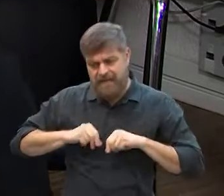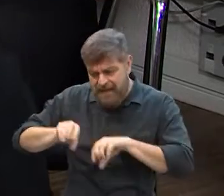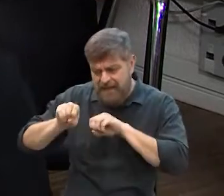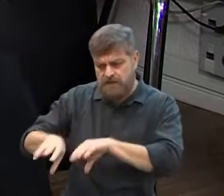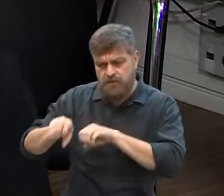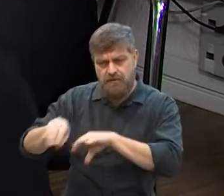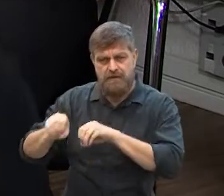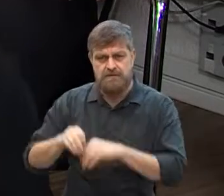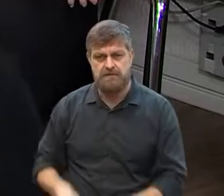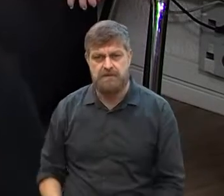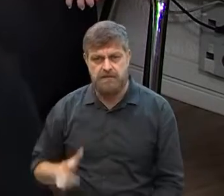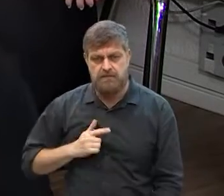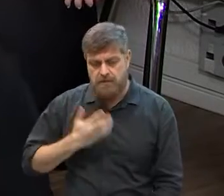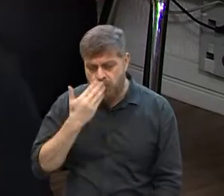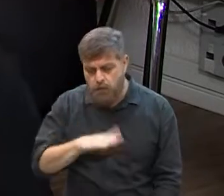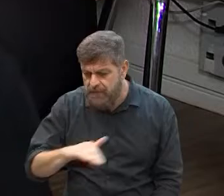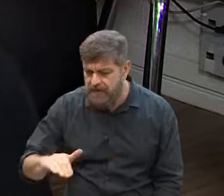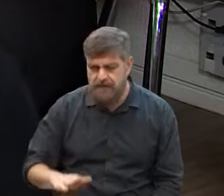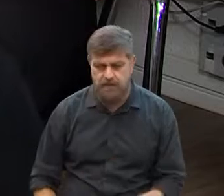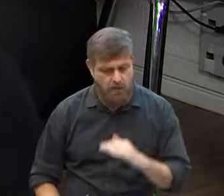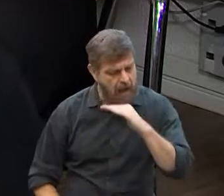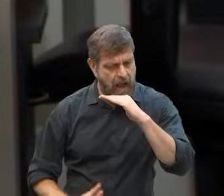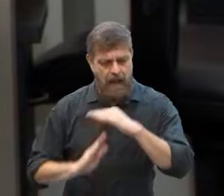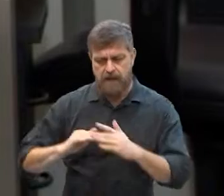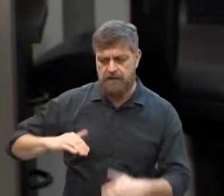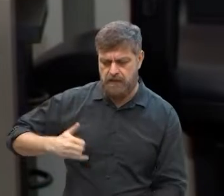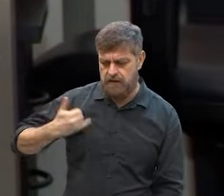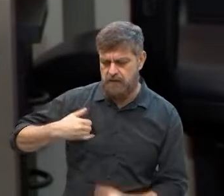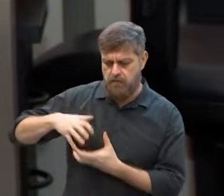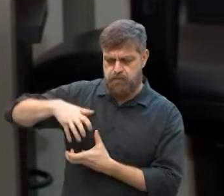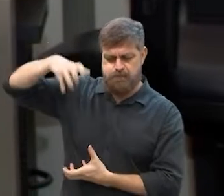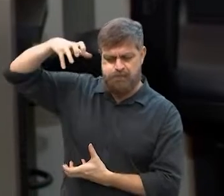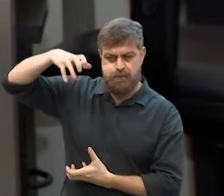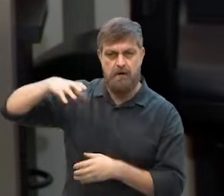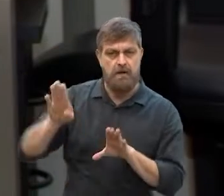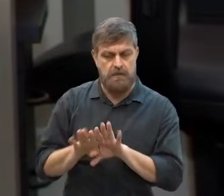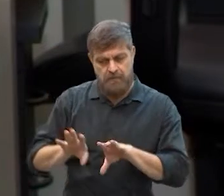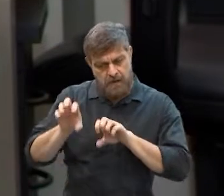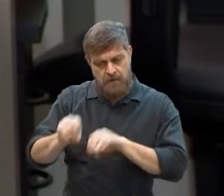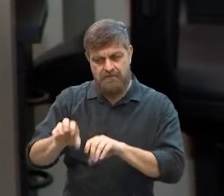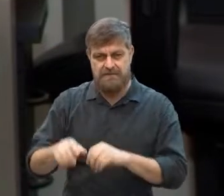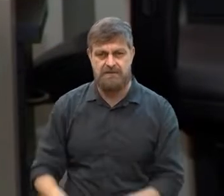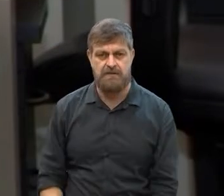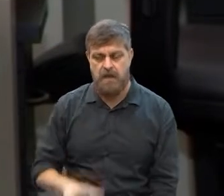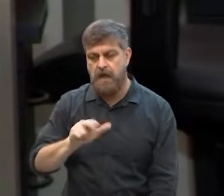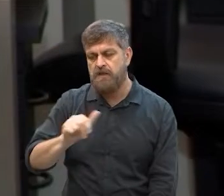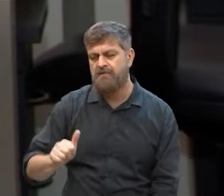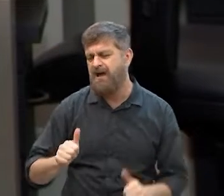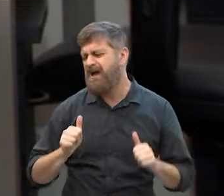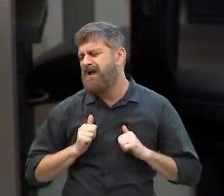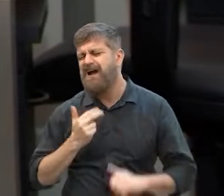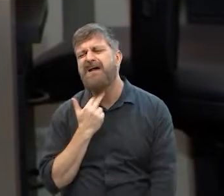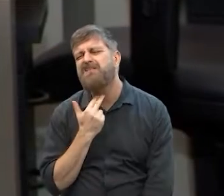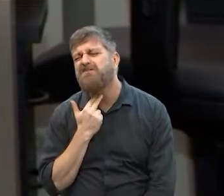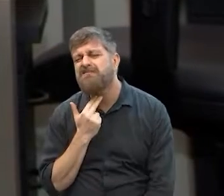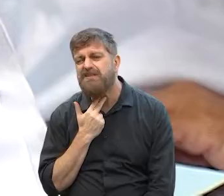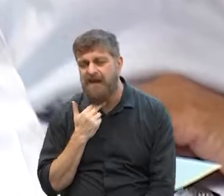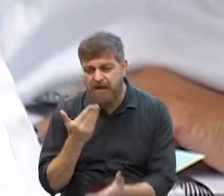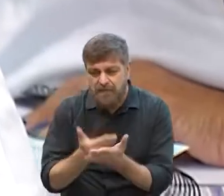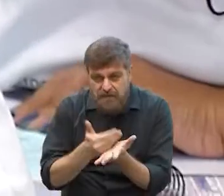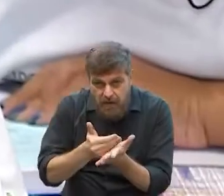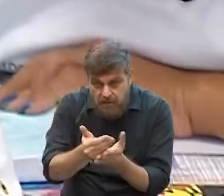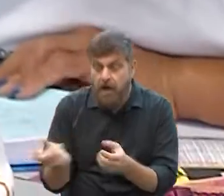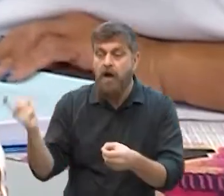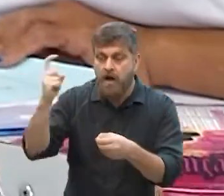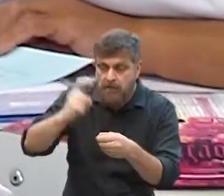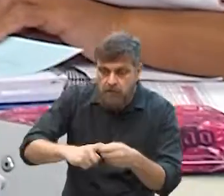Para o senhor, a educação é desde os pequenininhos até os mais velhos. Claro, claro, e a gente nunca é tarde para começar, né? Ou para